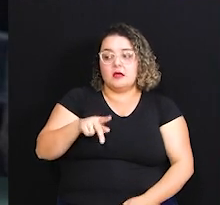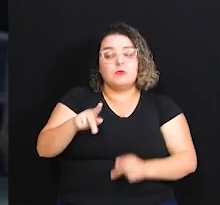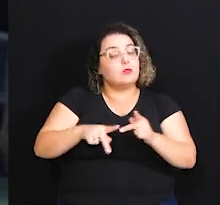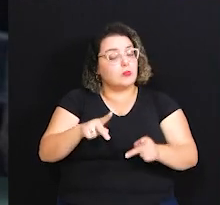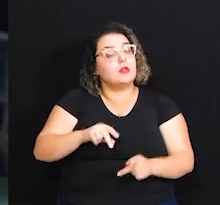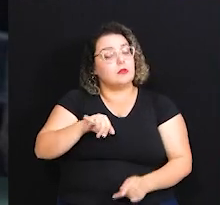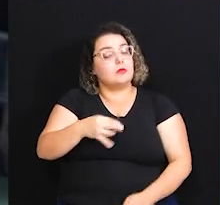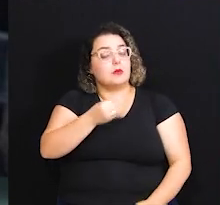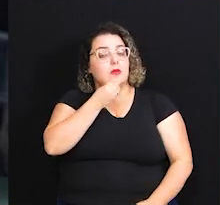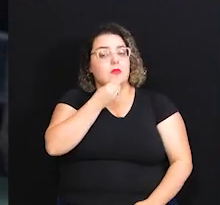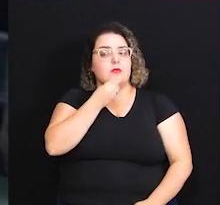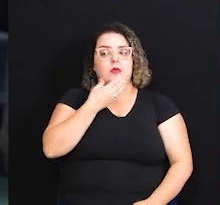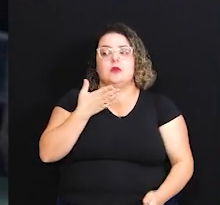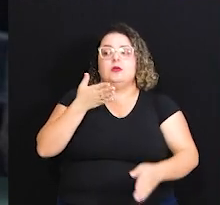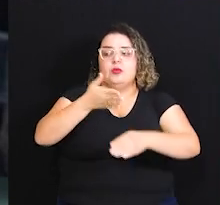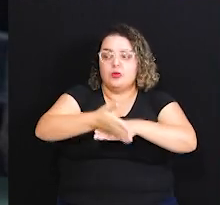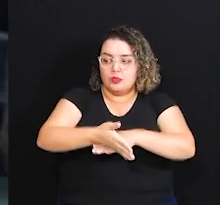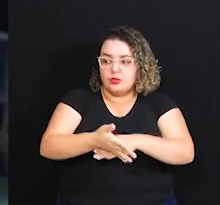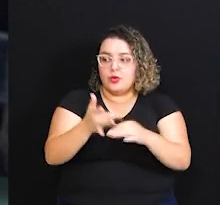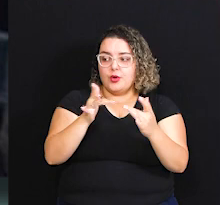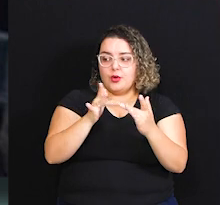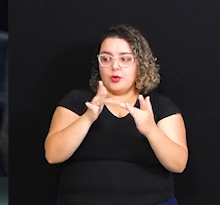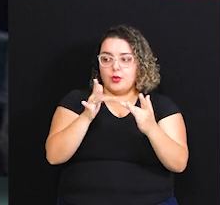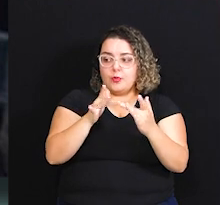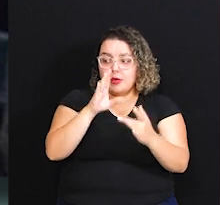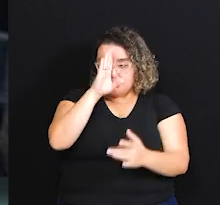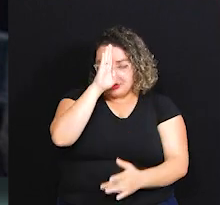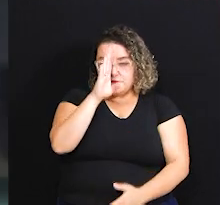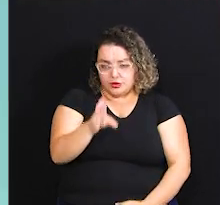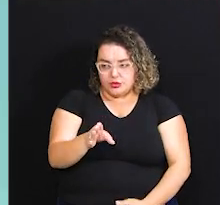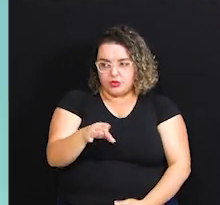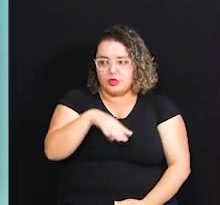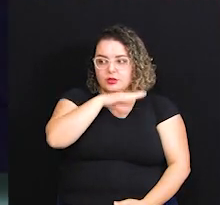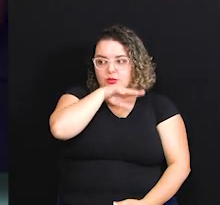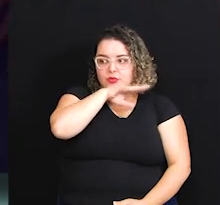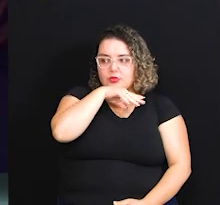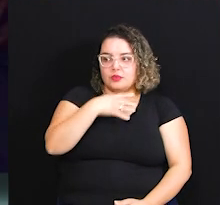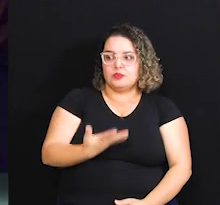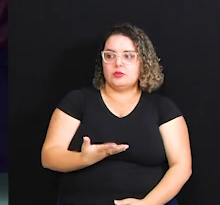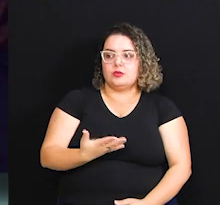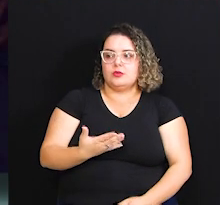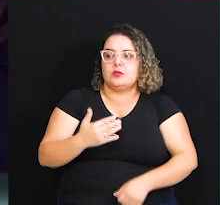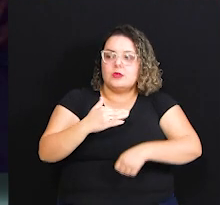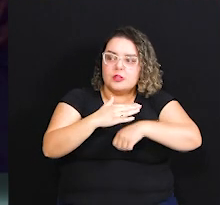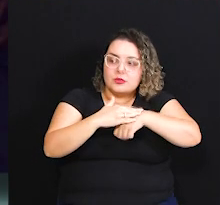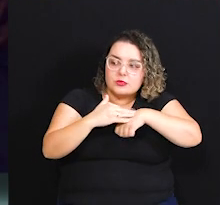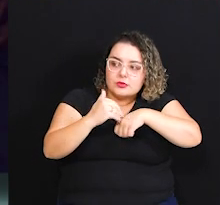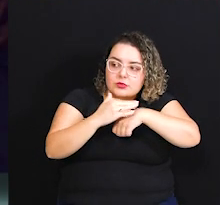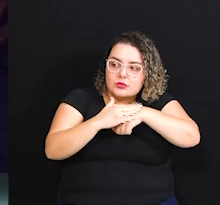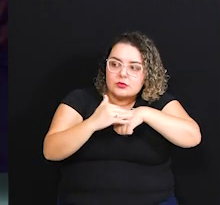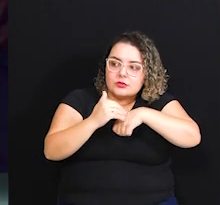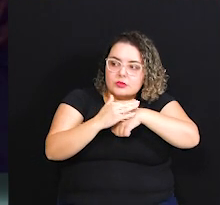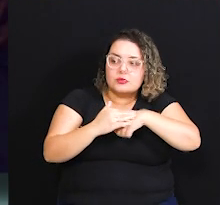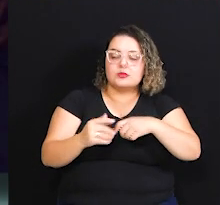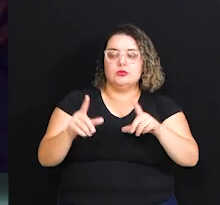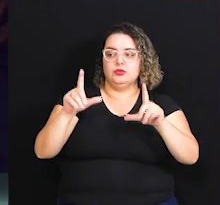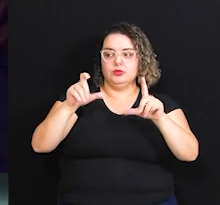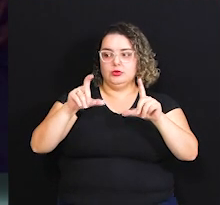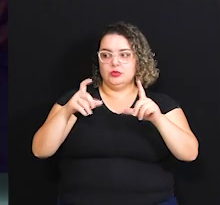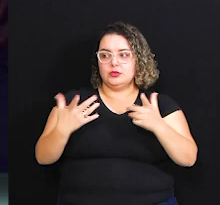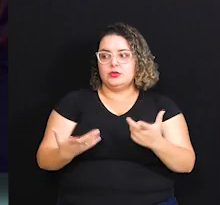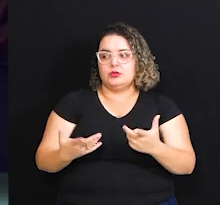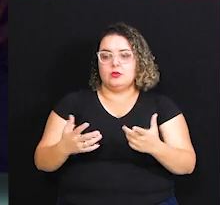essa oportunidade de entrar num contato um pouco mais direto com esses animais. Fazer um carinho num animal taxidermizado, tirar uma foto